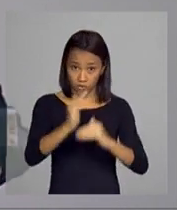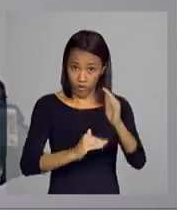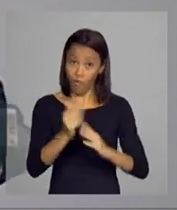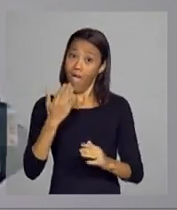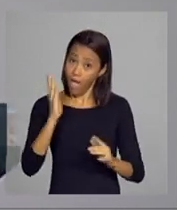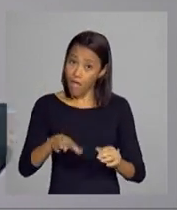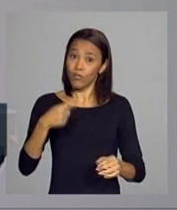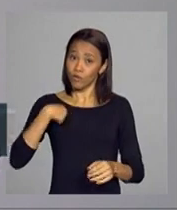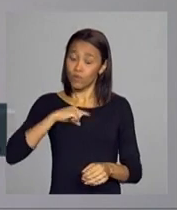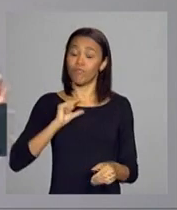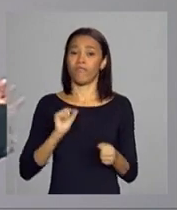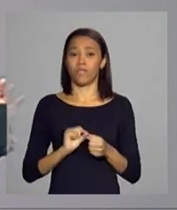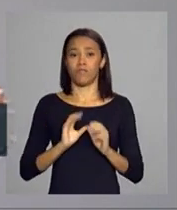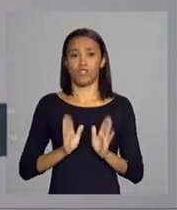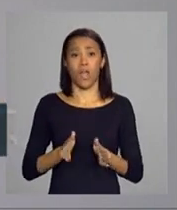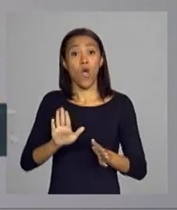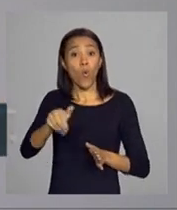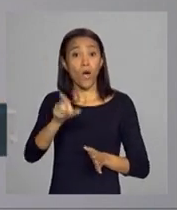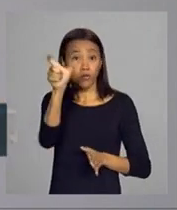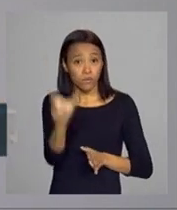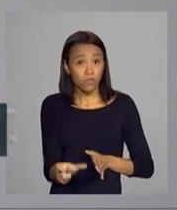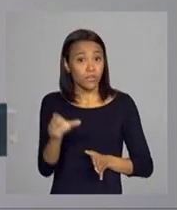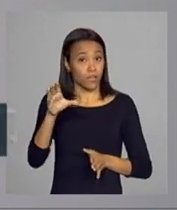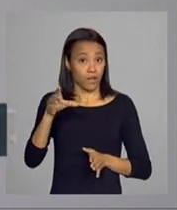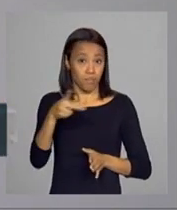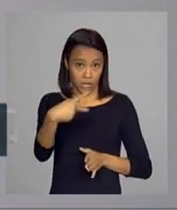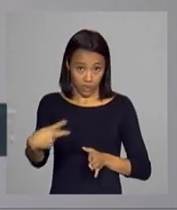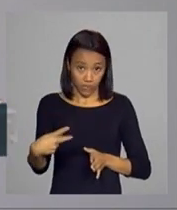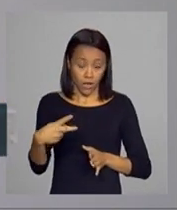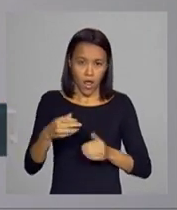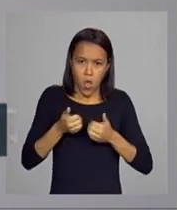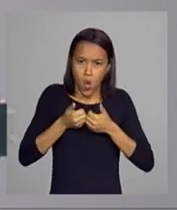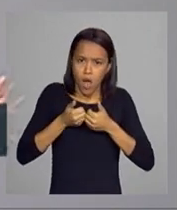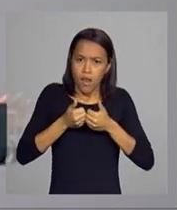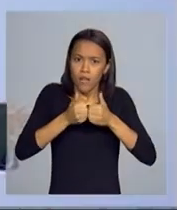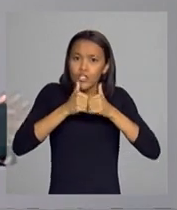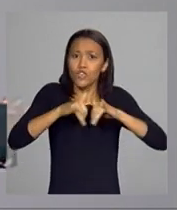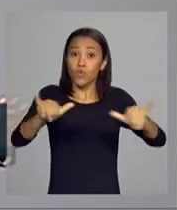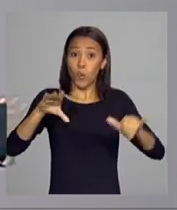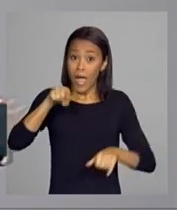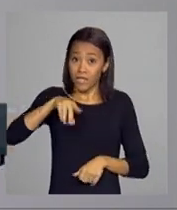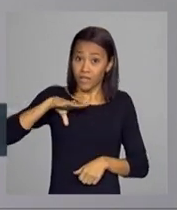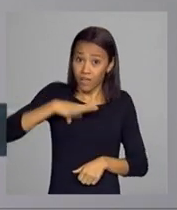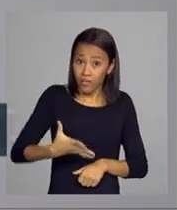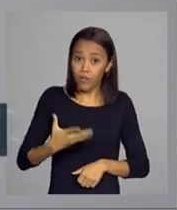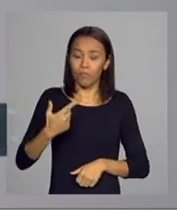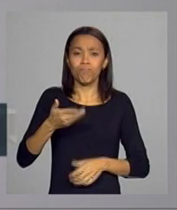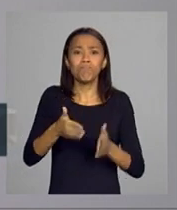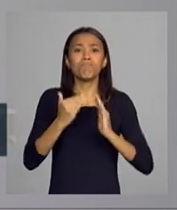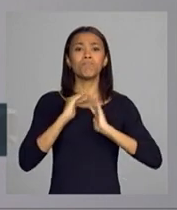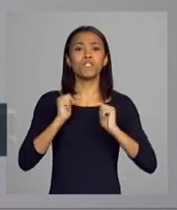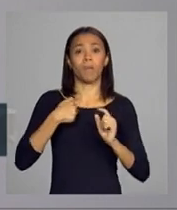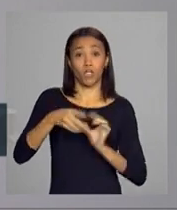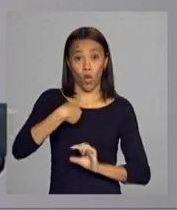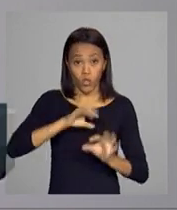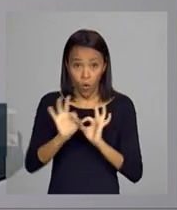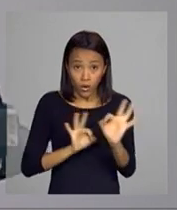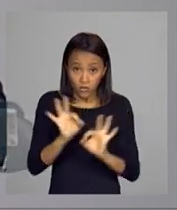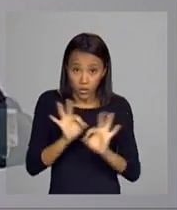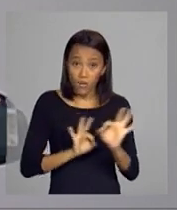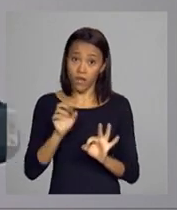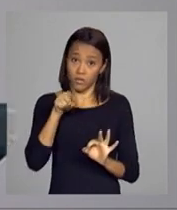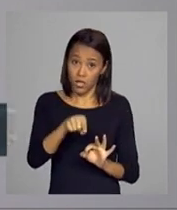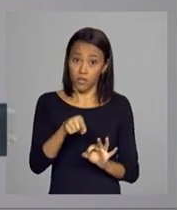fazendo. Quando a senhora lançou esse desafio, a senhora pediu que nós organizássemos isso. E o primeiro objetivo era